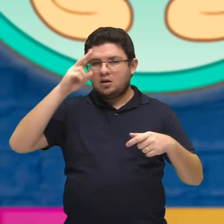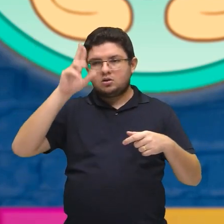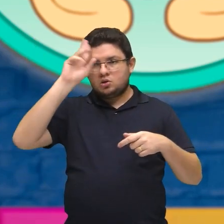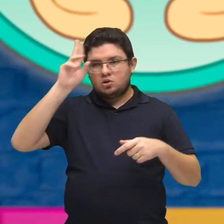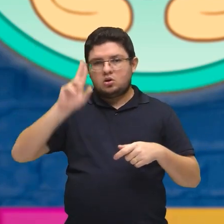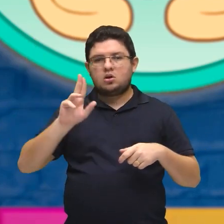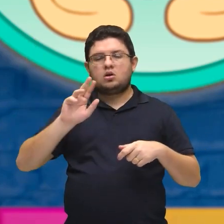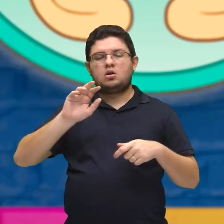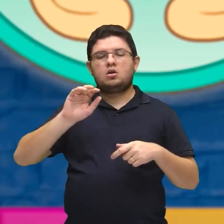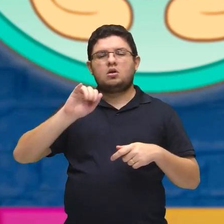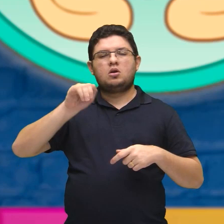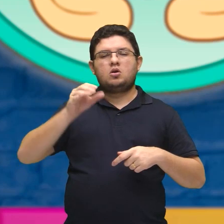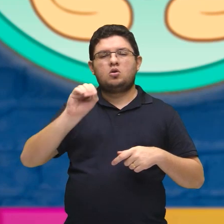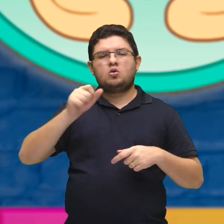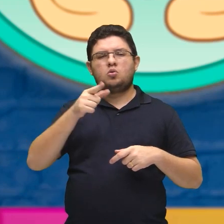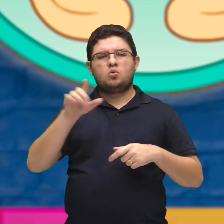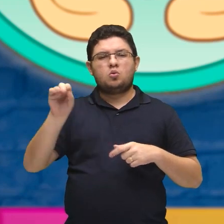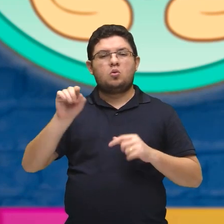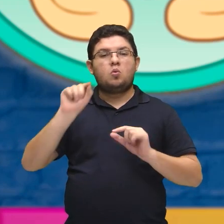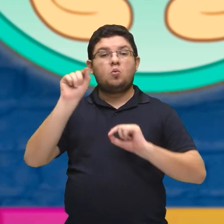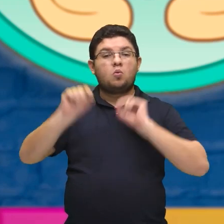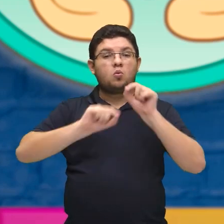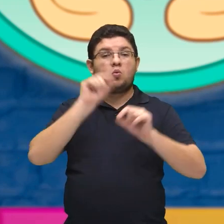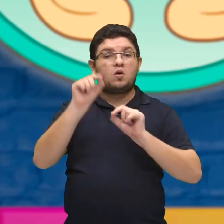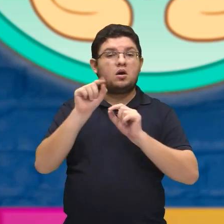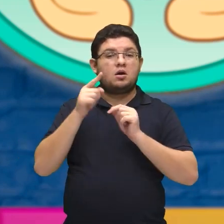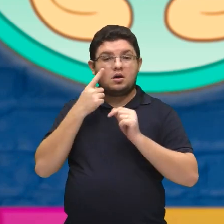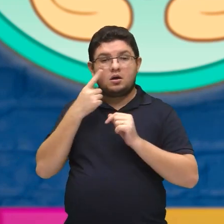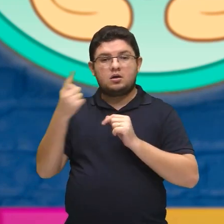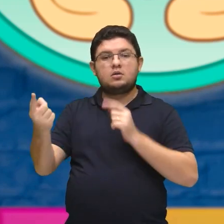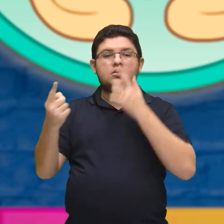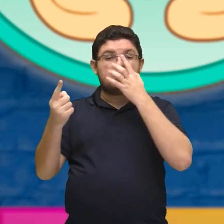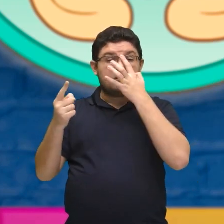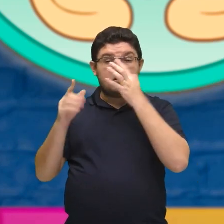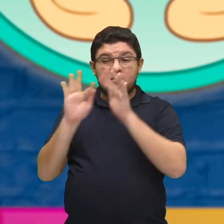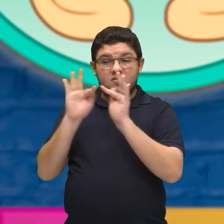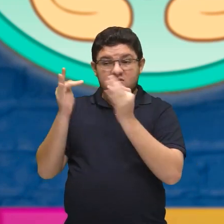Uma pode ter sofrido danos morais, materiais, né?